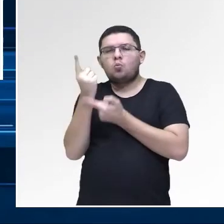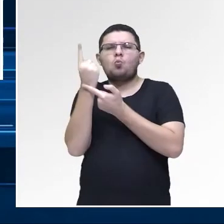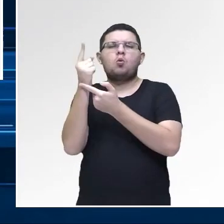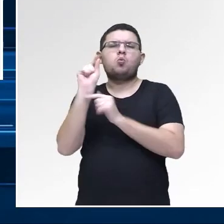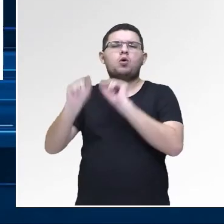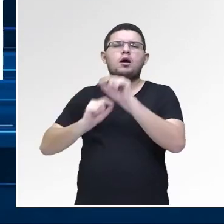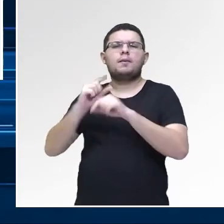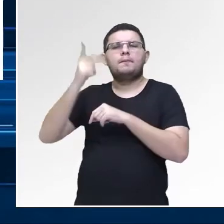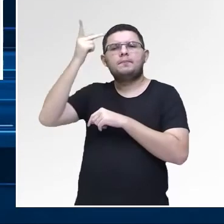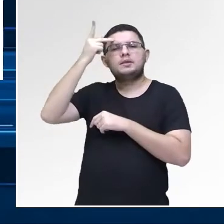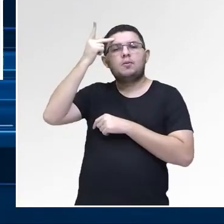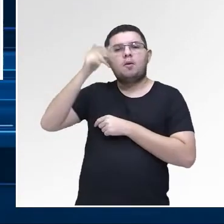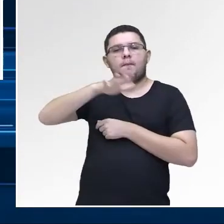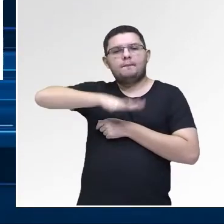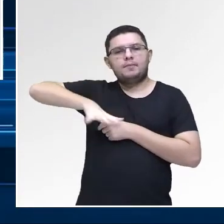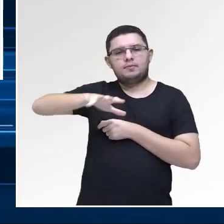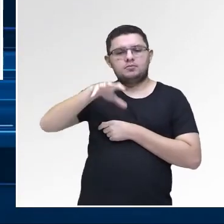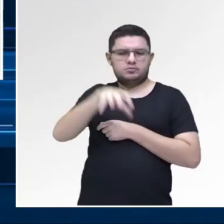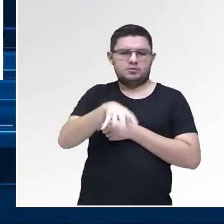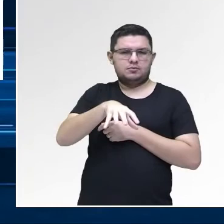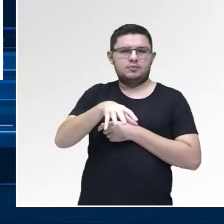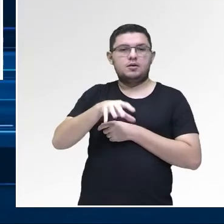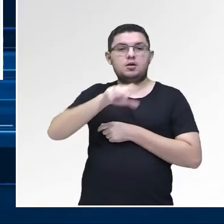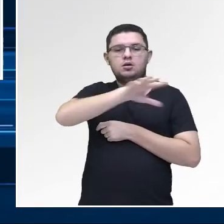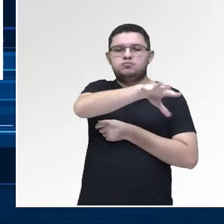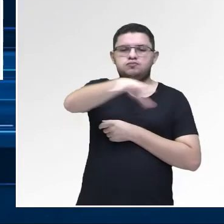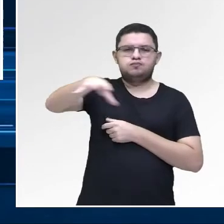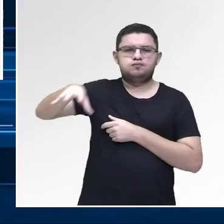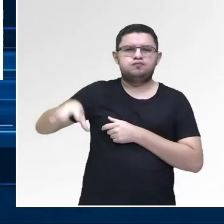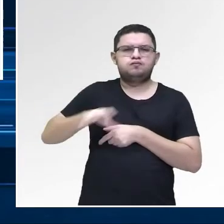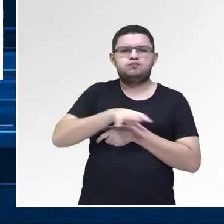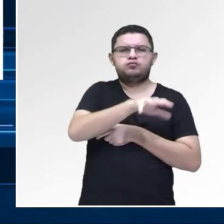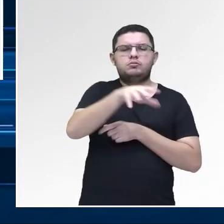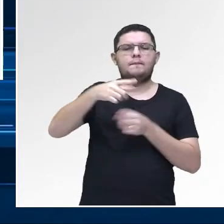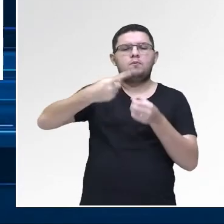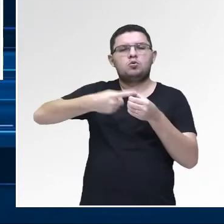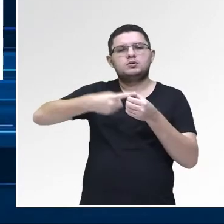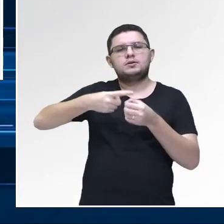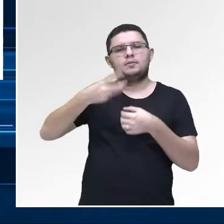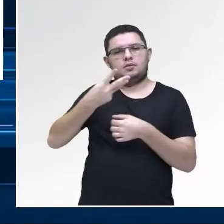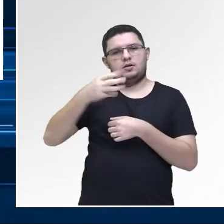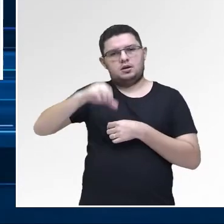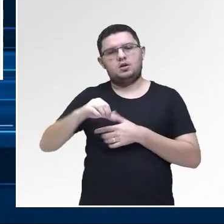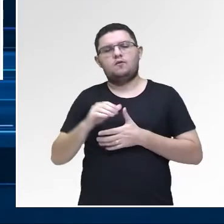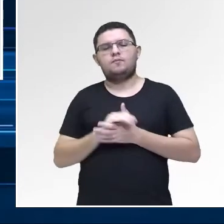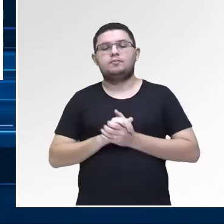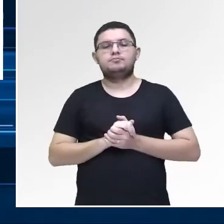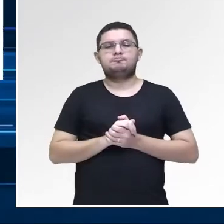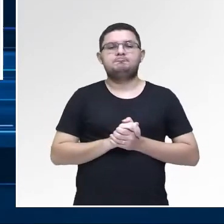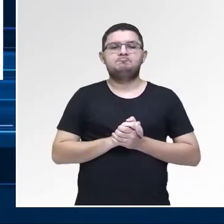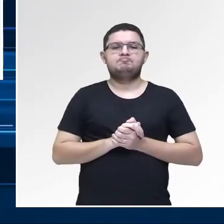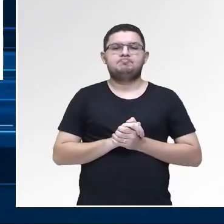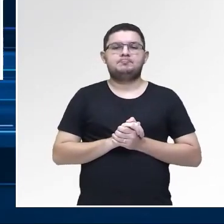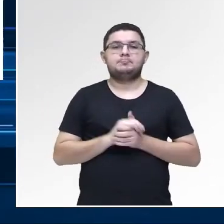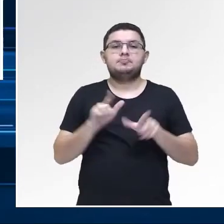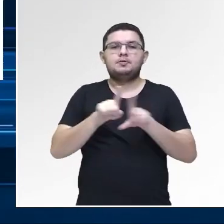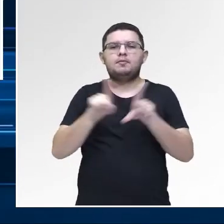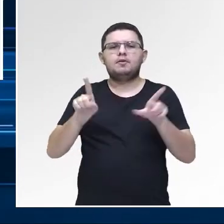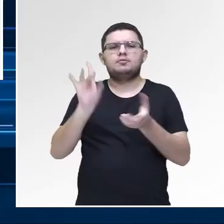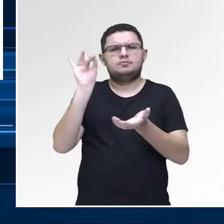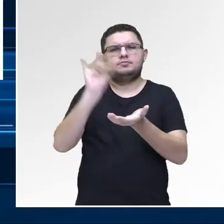né, mais 39 municípios, ok? Mas trazendo para a nossa